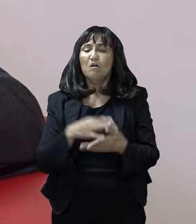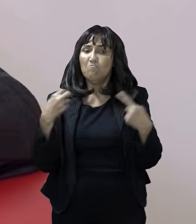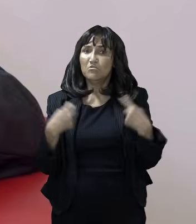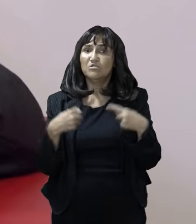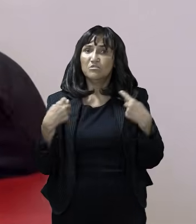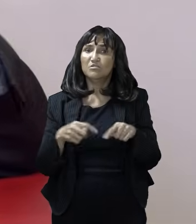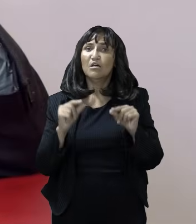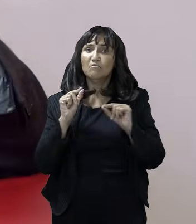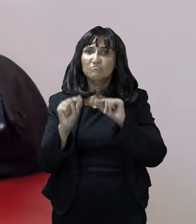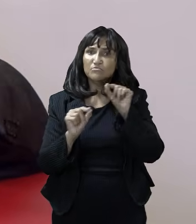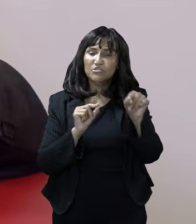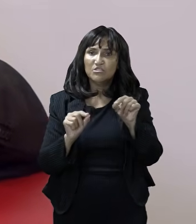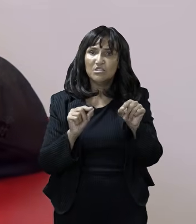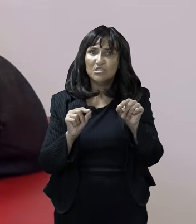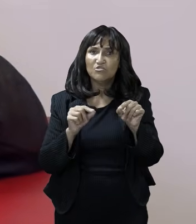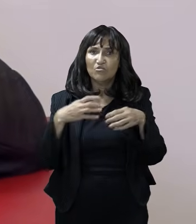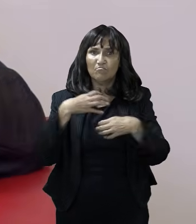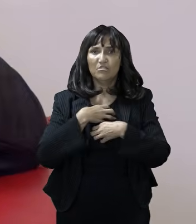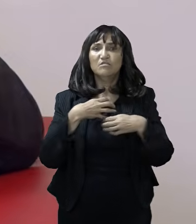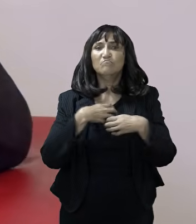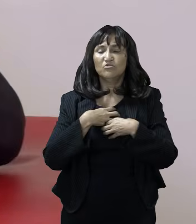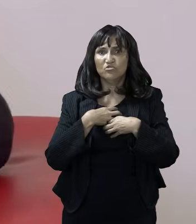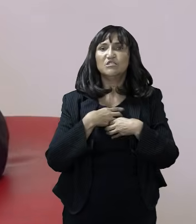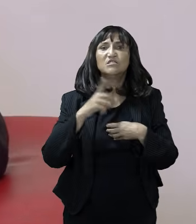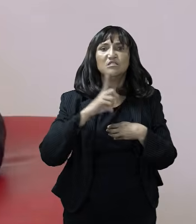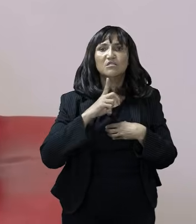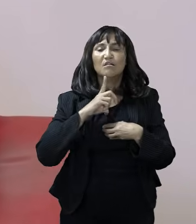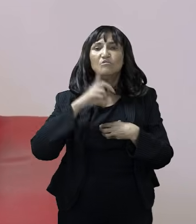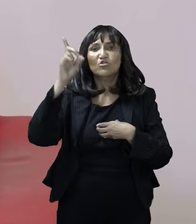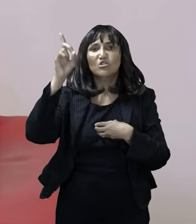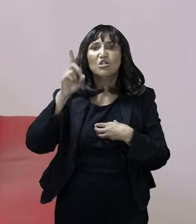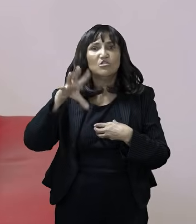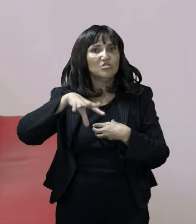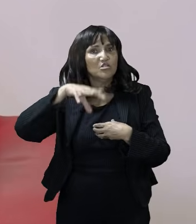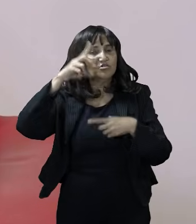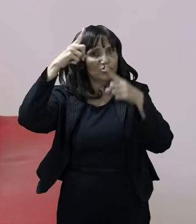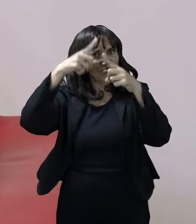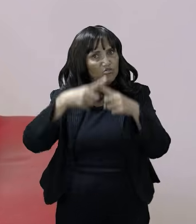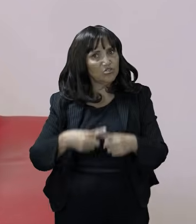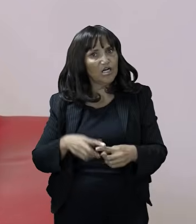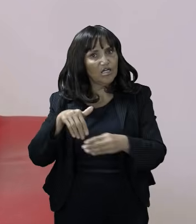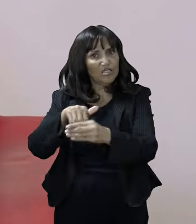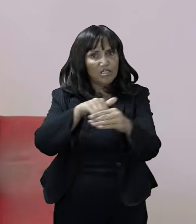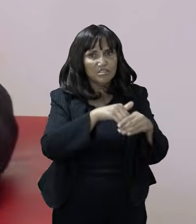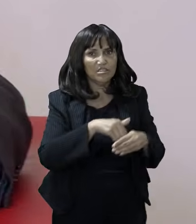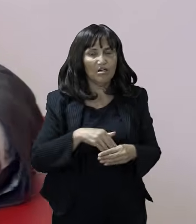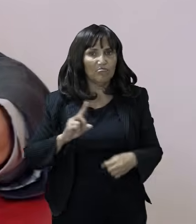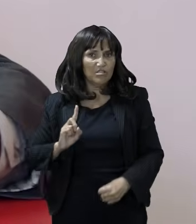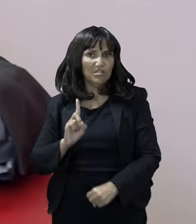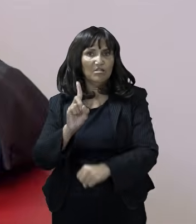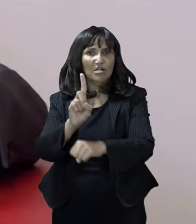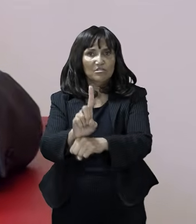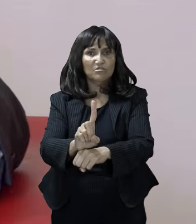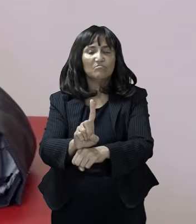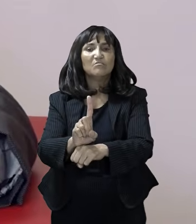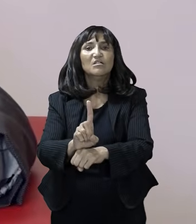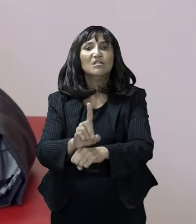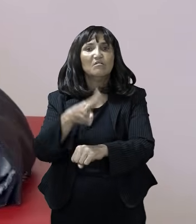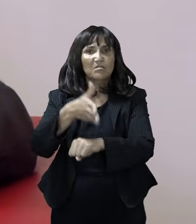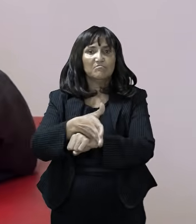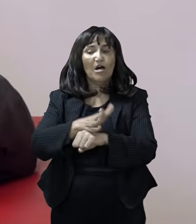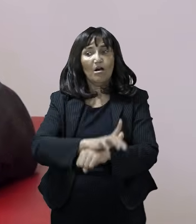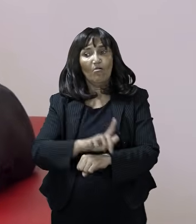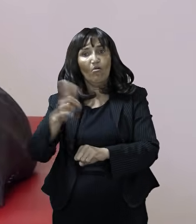que, da mesma forma que nós temos o direito de disputar a eleição e ganhar e assumir e governar, também os outros também têm que ter esse